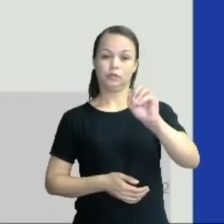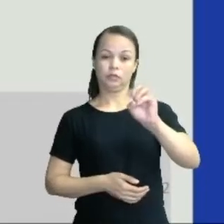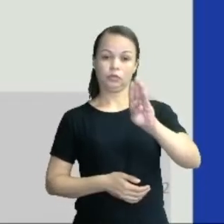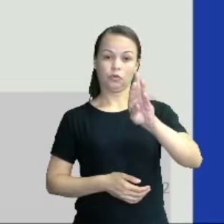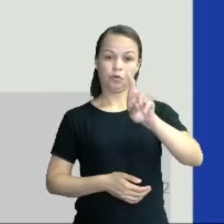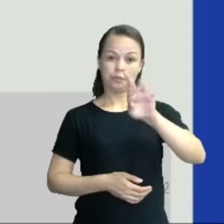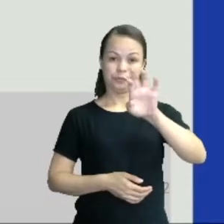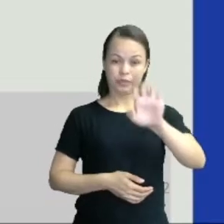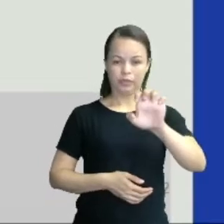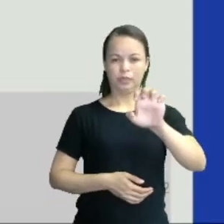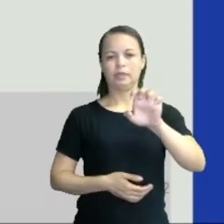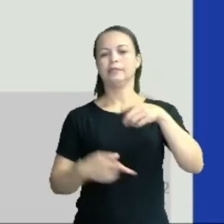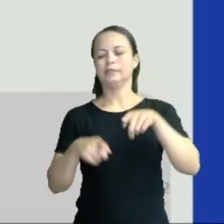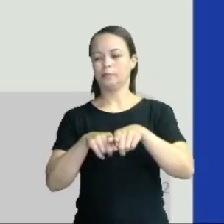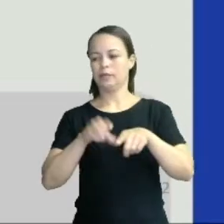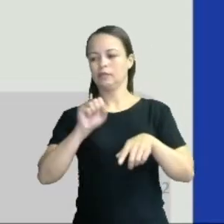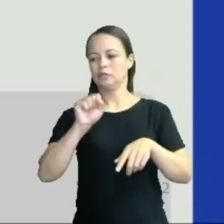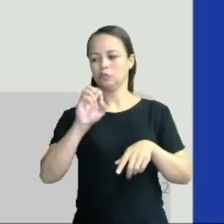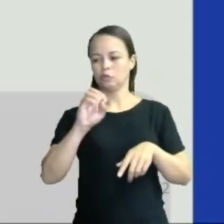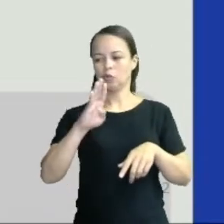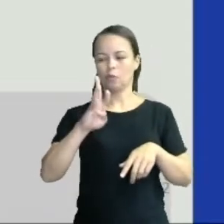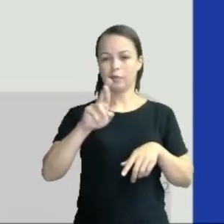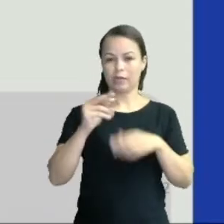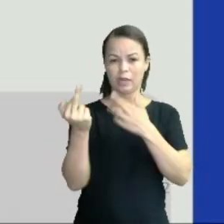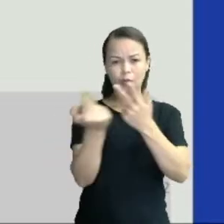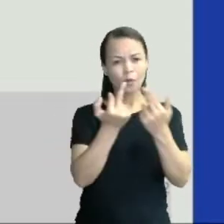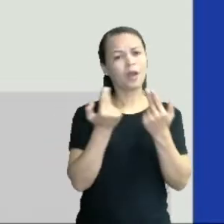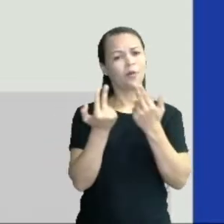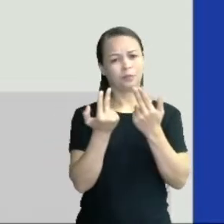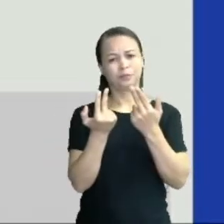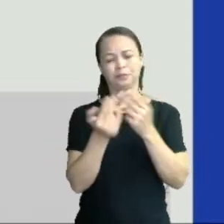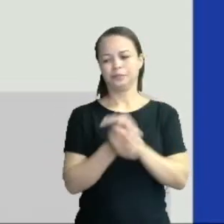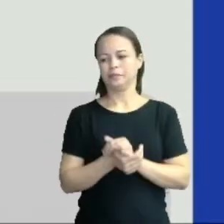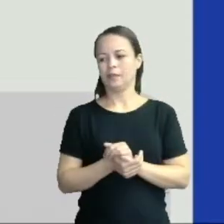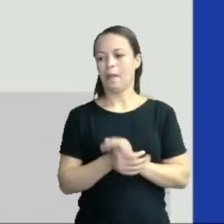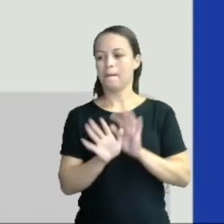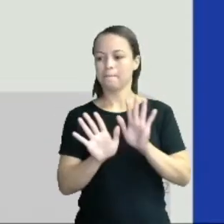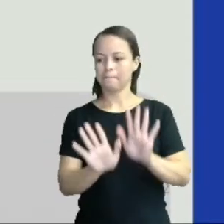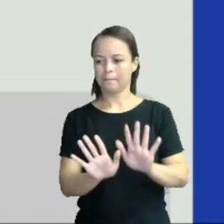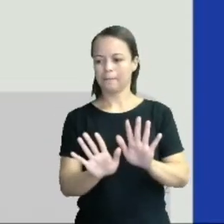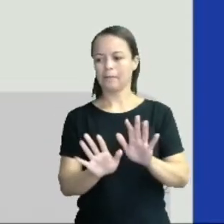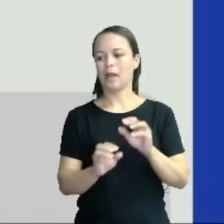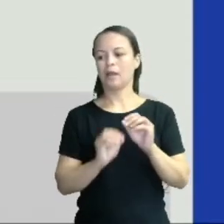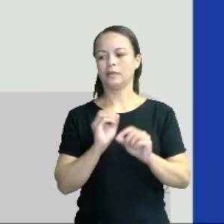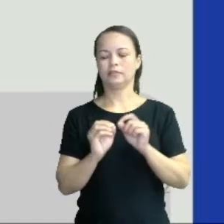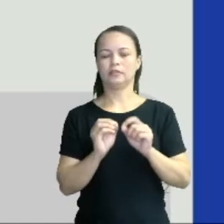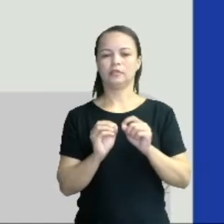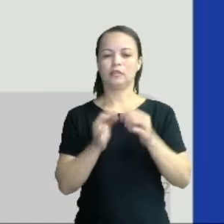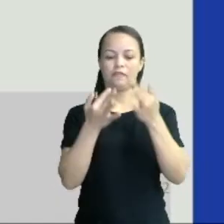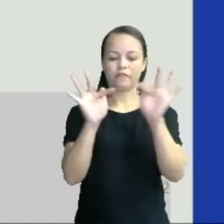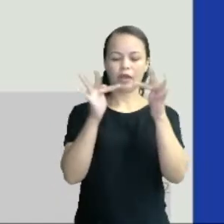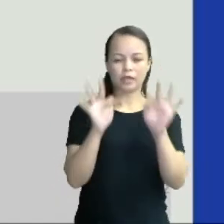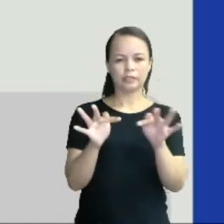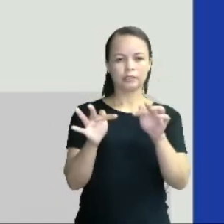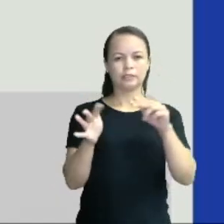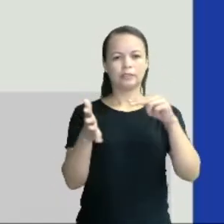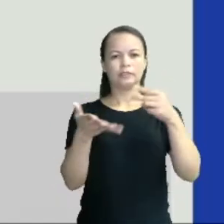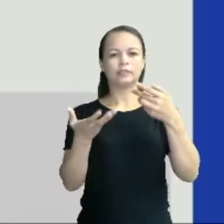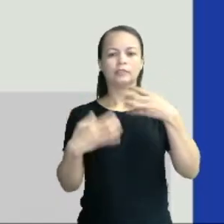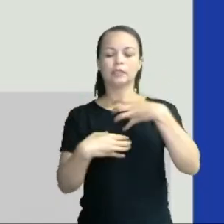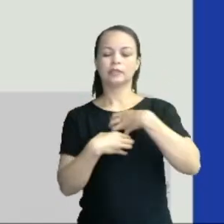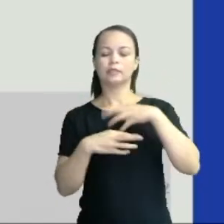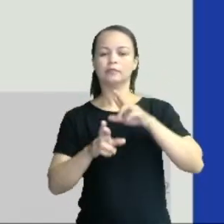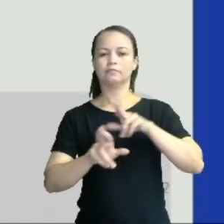Sobre e sobre, né? São iguais, mas em frases, sentidos totalmente